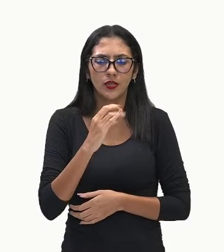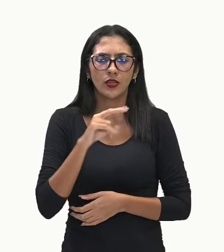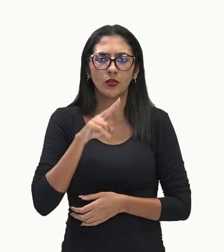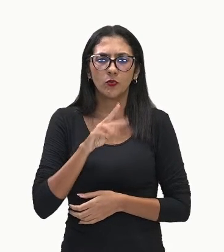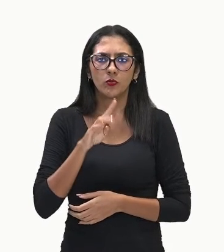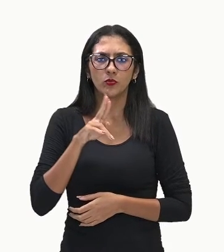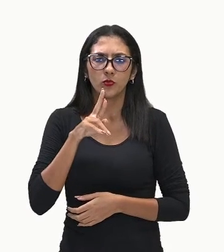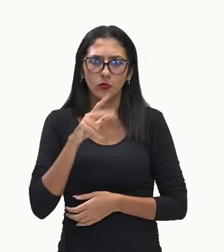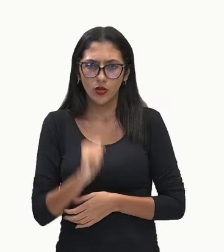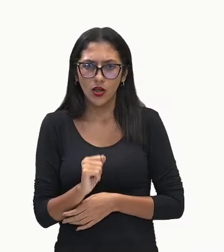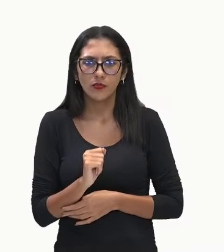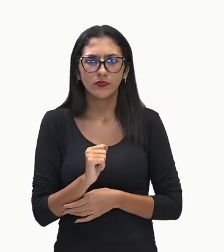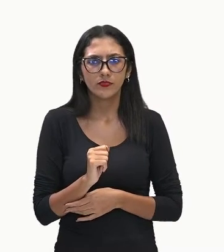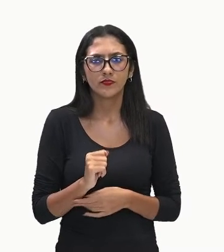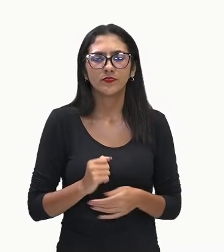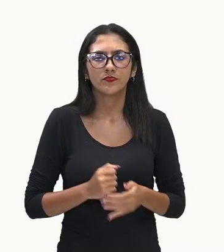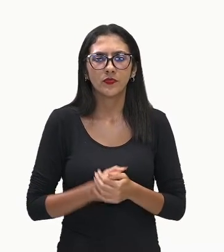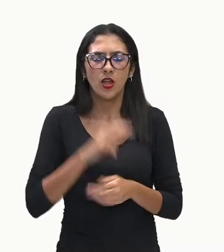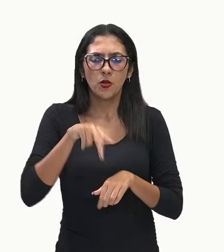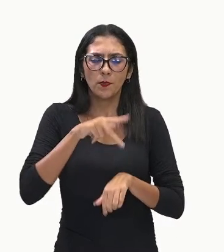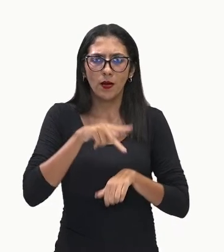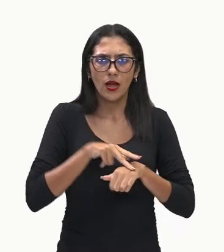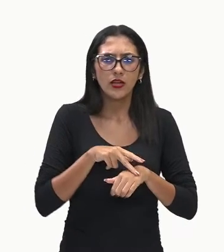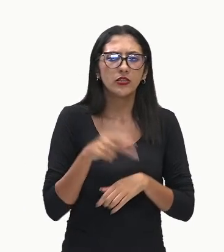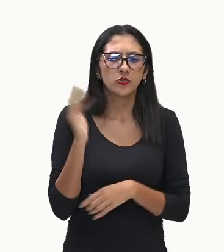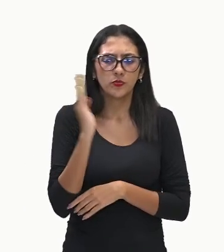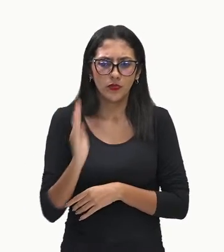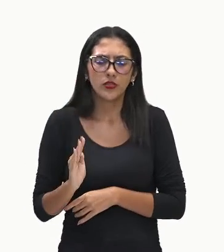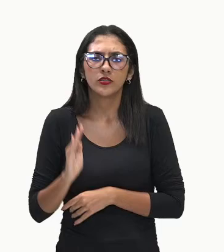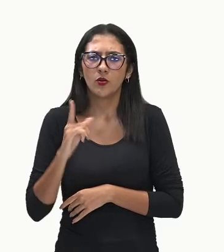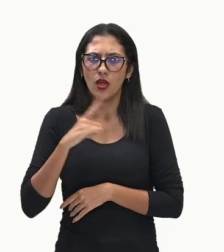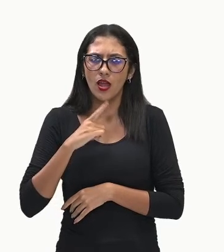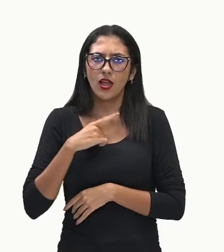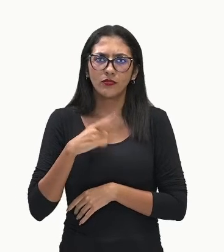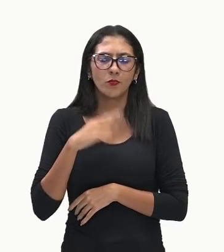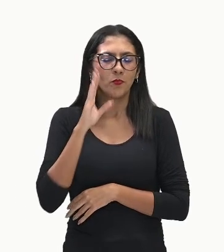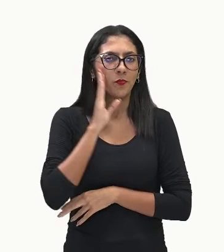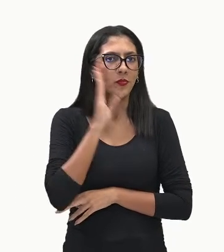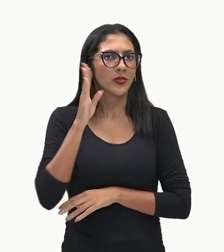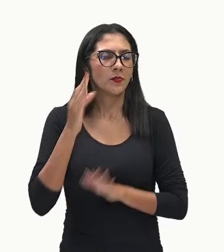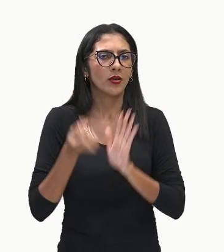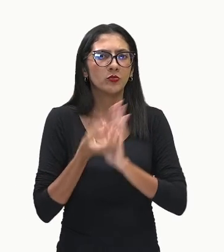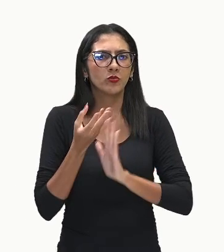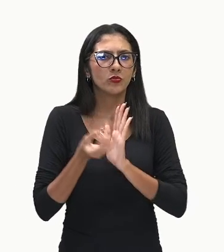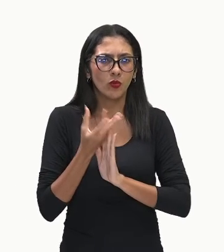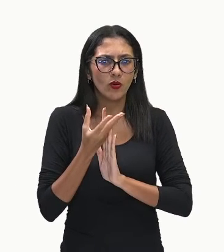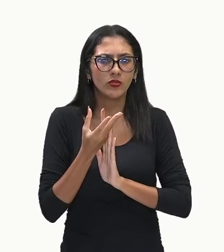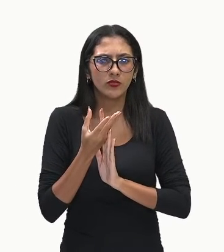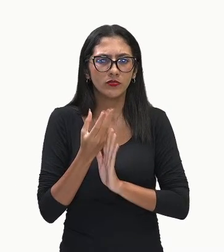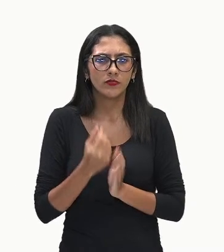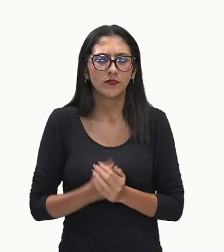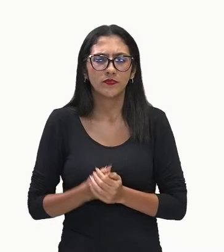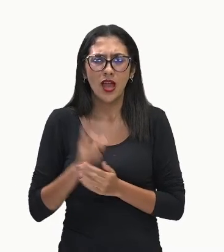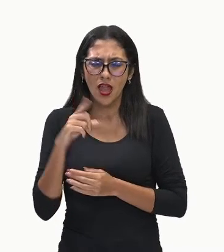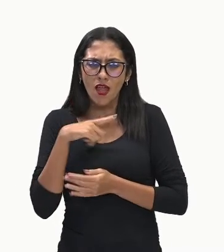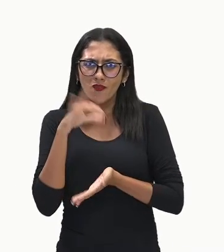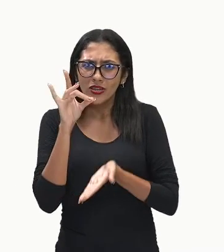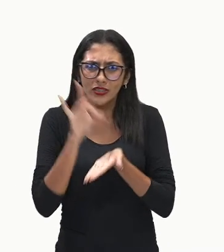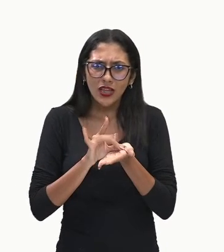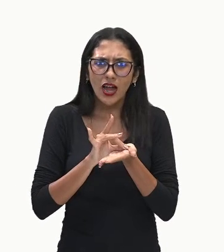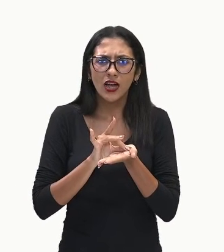coloca o país entre os 6 primeiros no ranking mundial de produção. É verdade que o Brasil está entre os 6 primeiros?